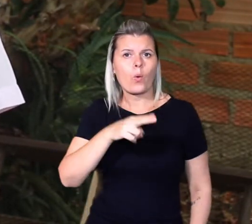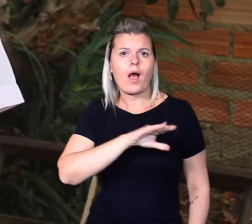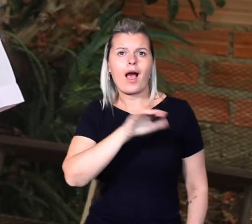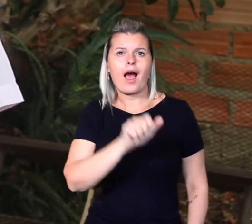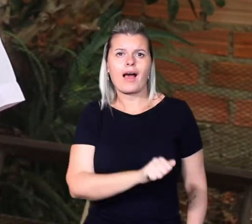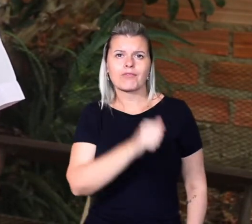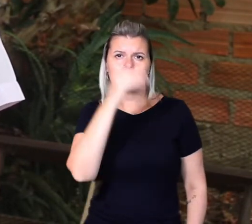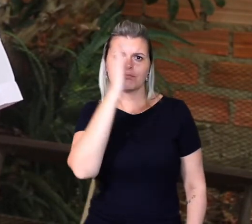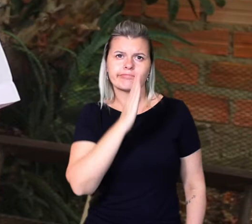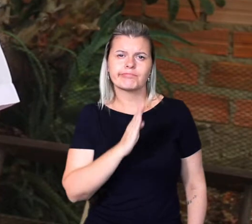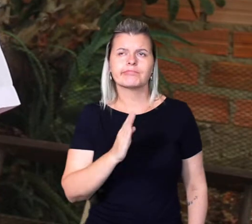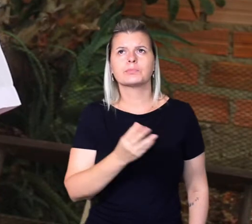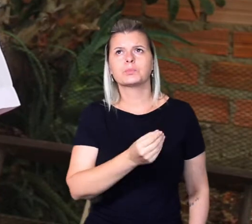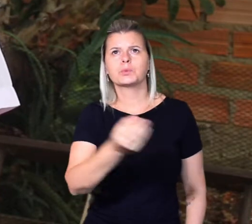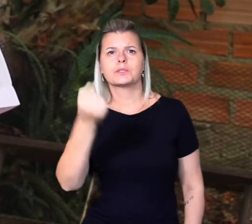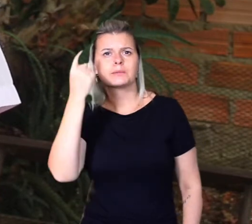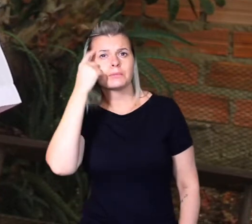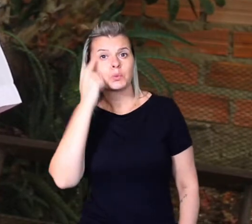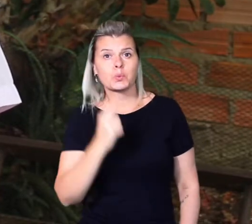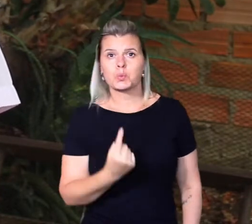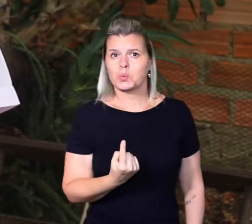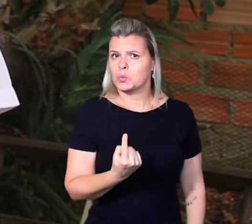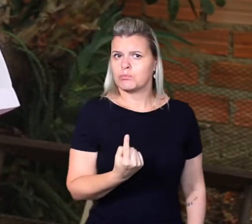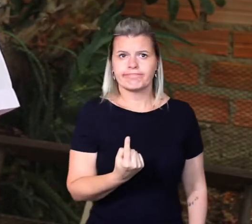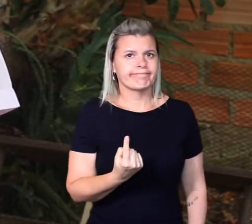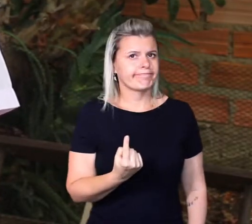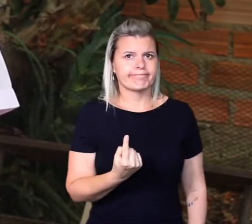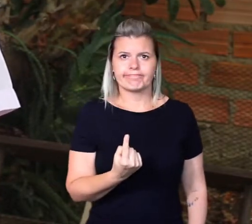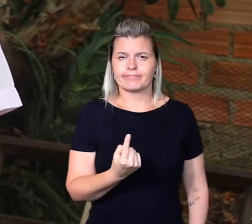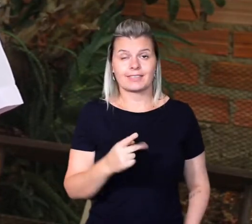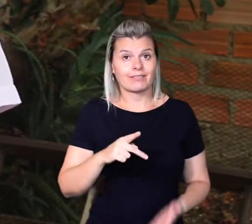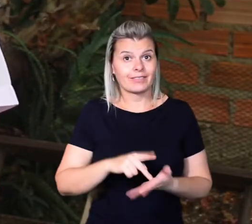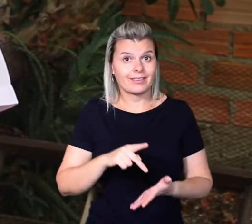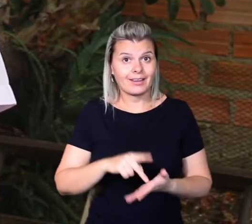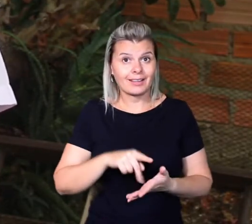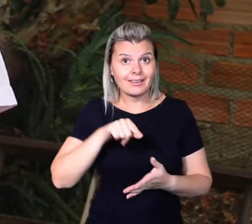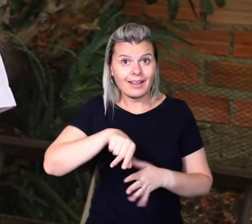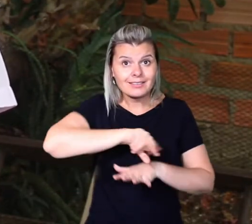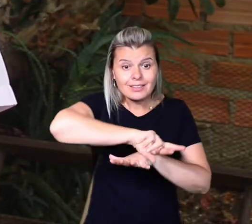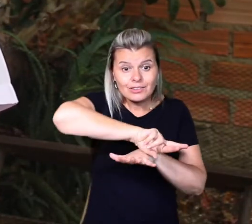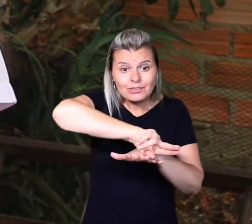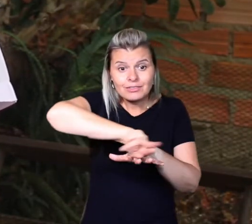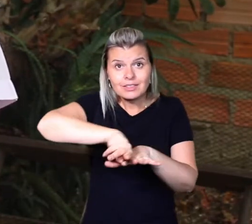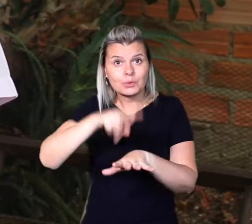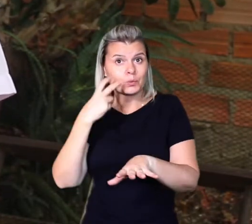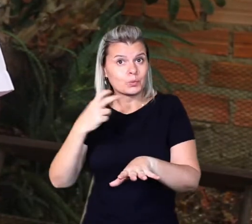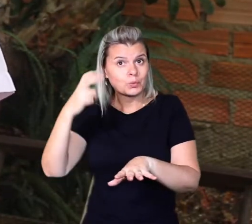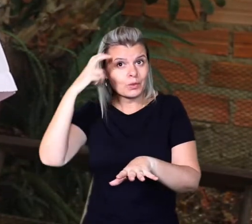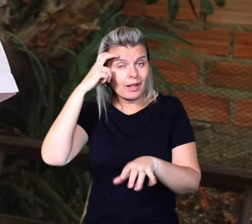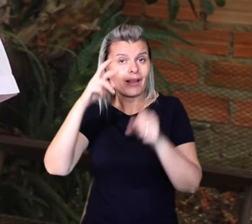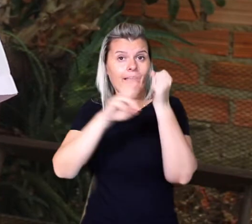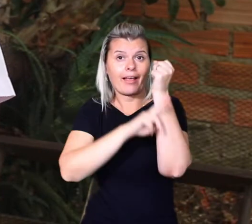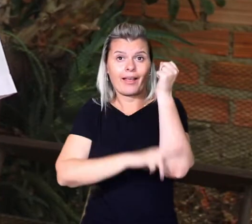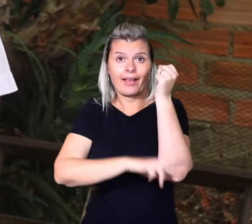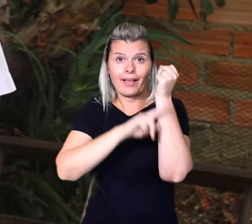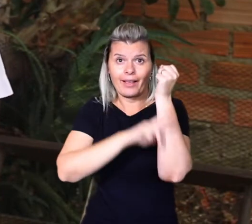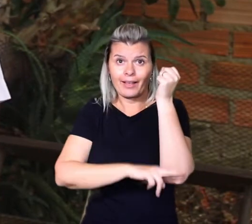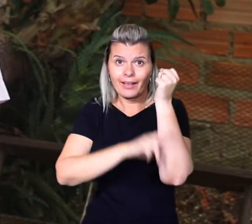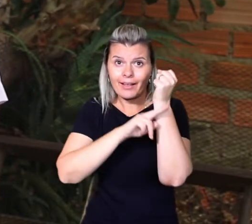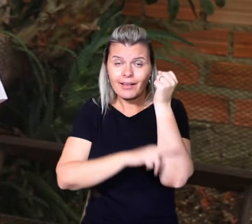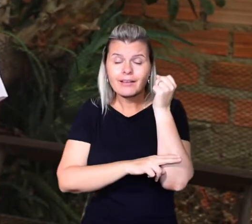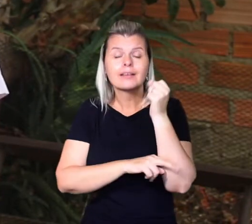vezes as pessoas pensam numa unidade e, na verdade, quando a gente observa que dentro dessa diversidade cultural e étnico-racial, mesmo no âmbito